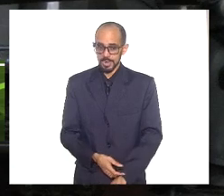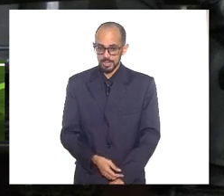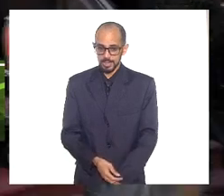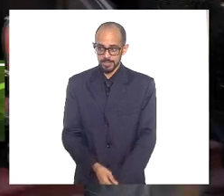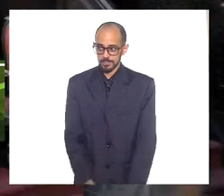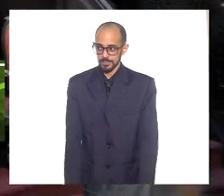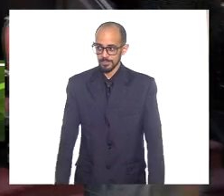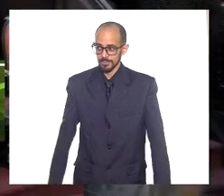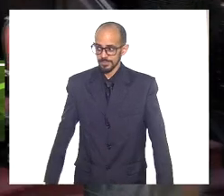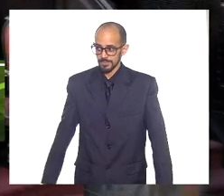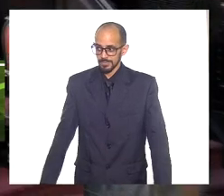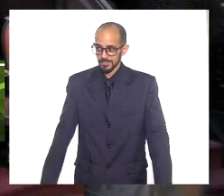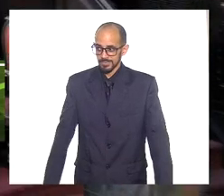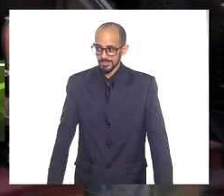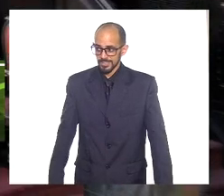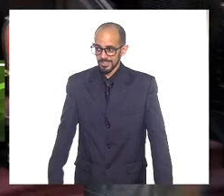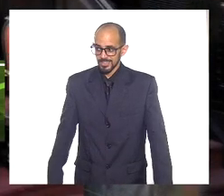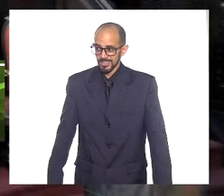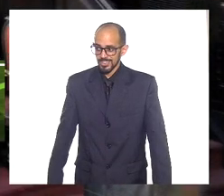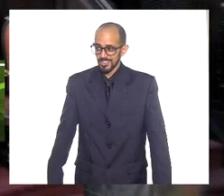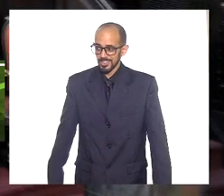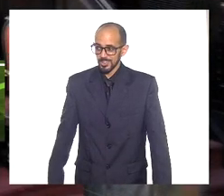Sorry,